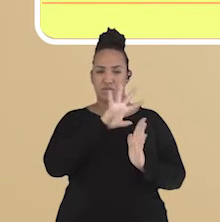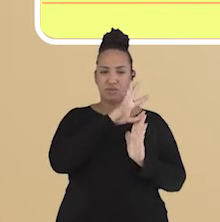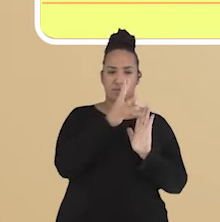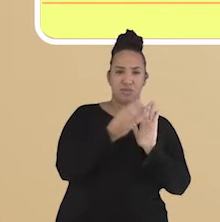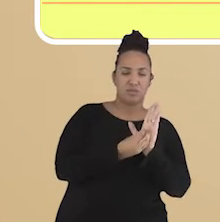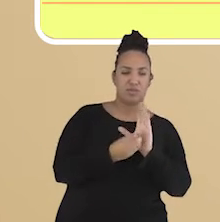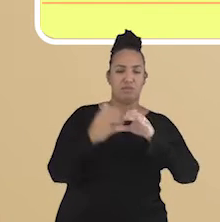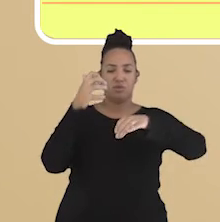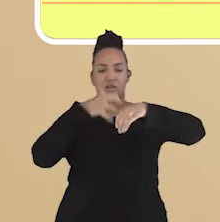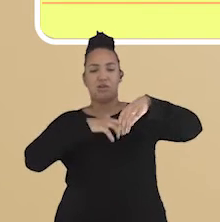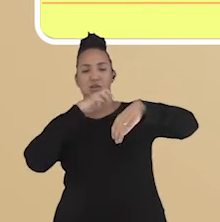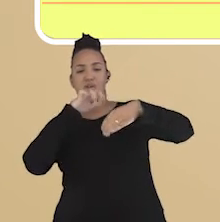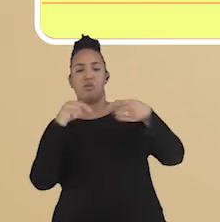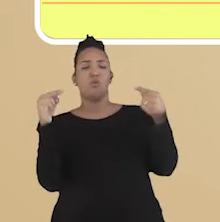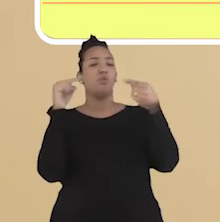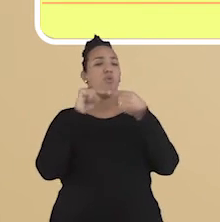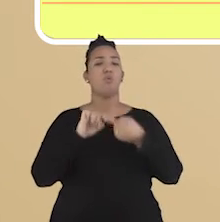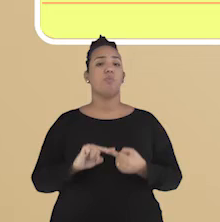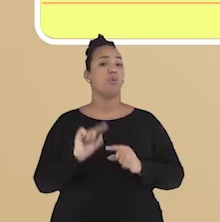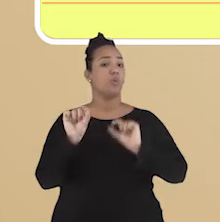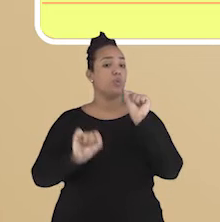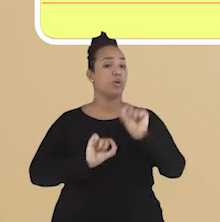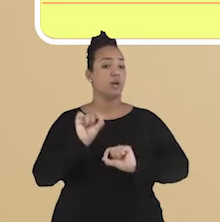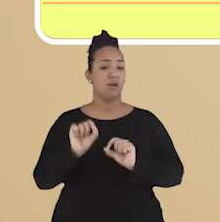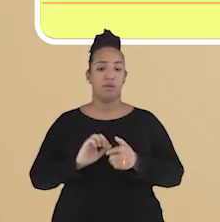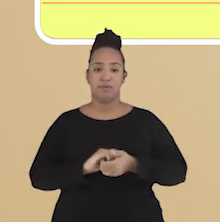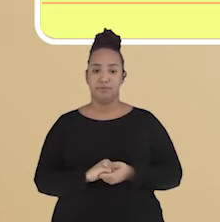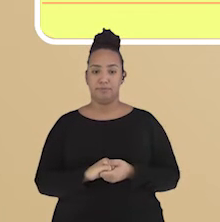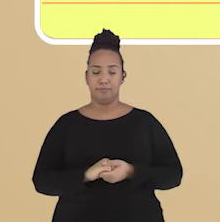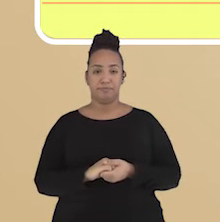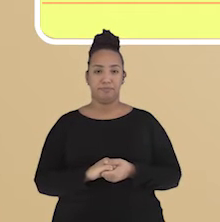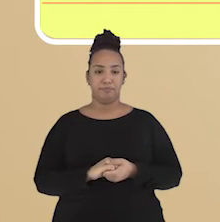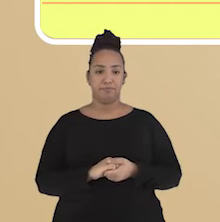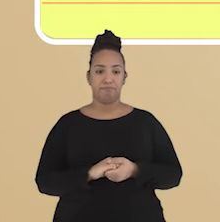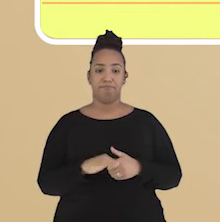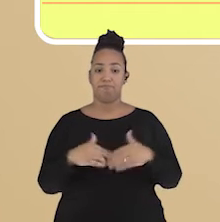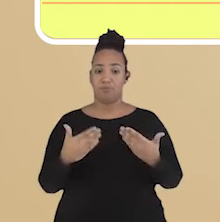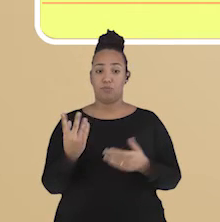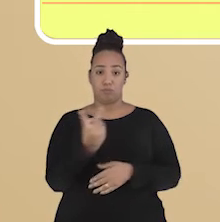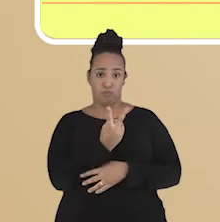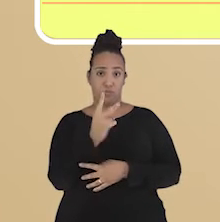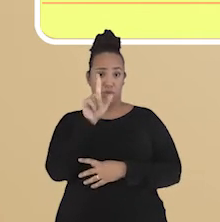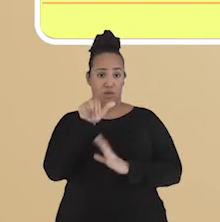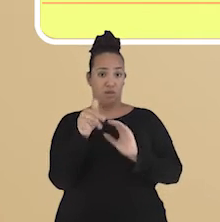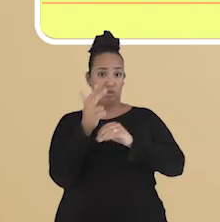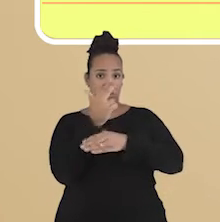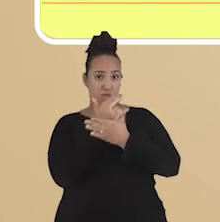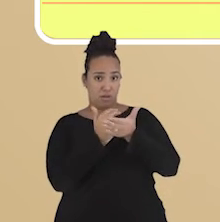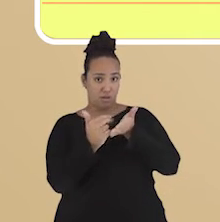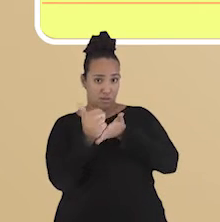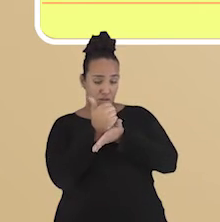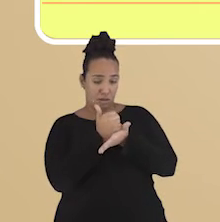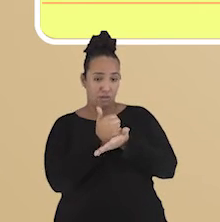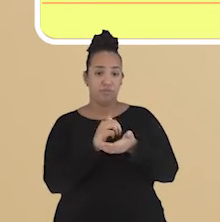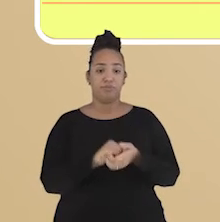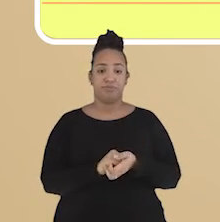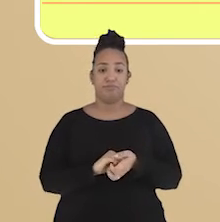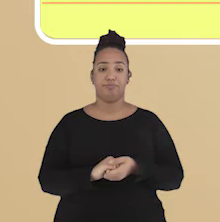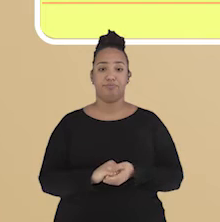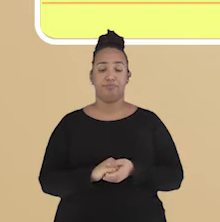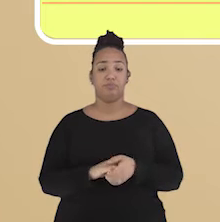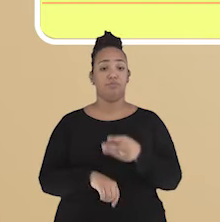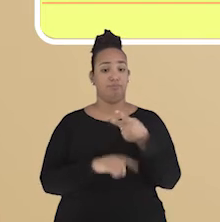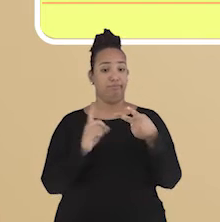as pinturas rupestres têm em comum? Primeiro ponto em comum: os dois são desenhos. Segundo,